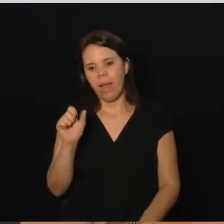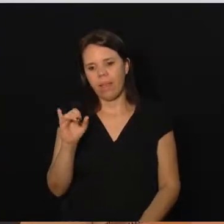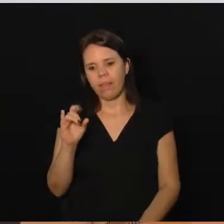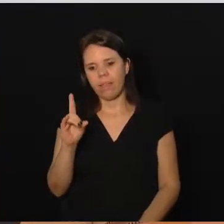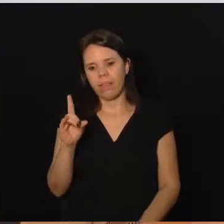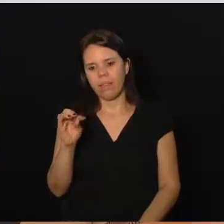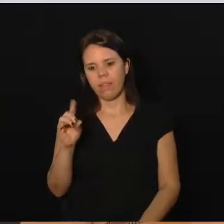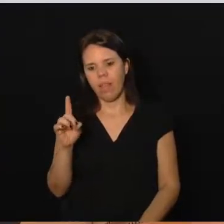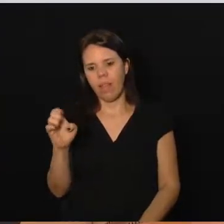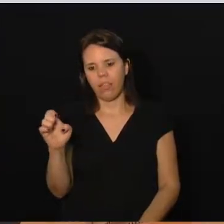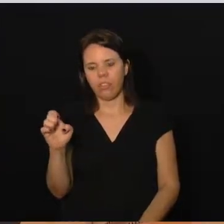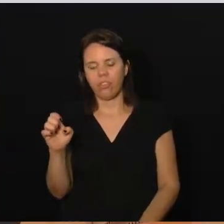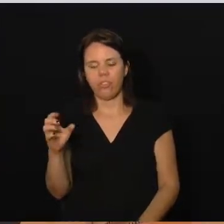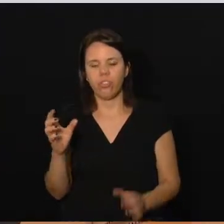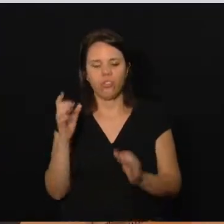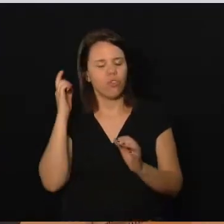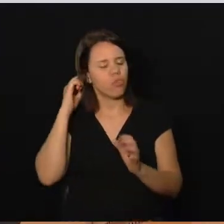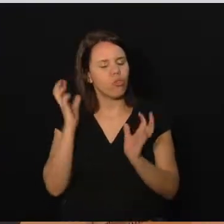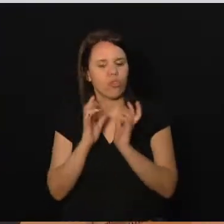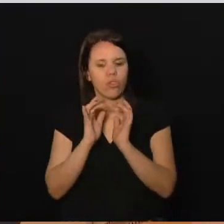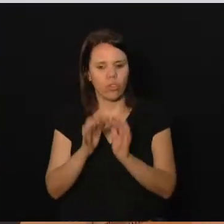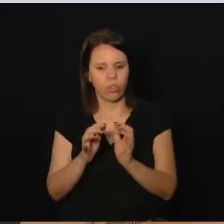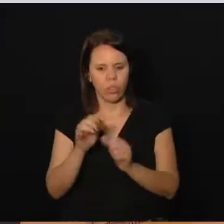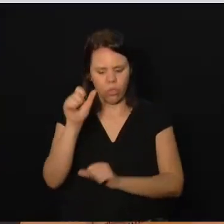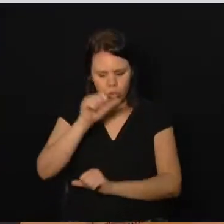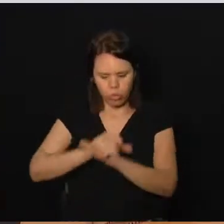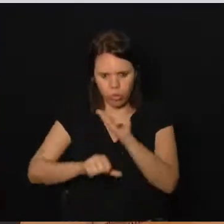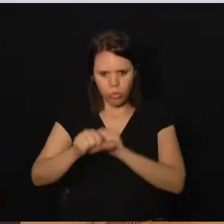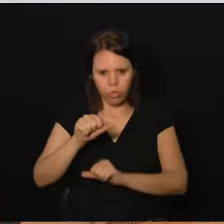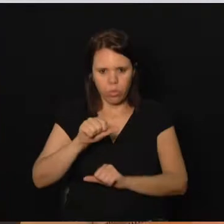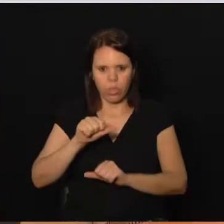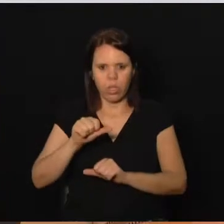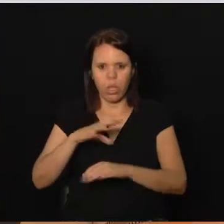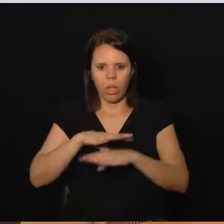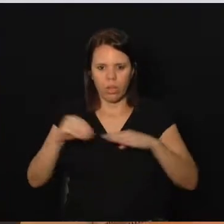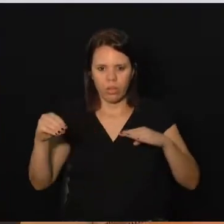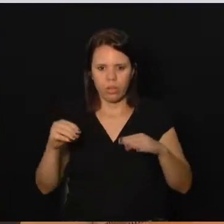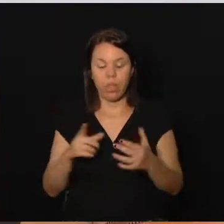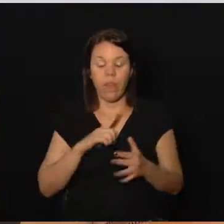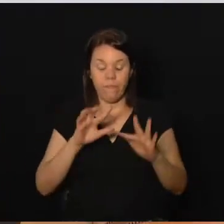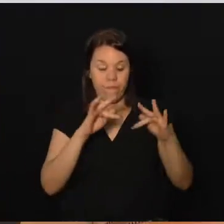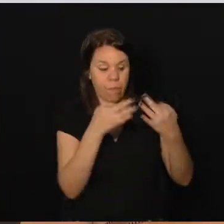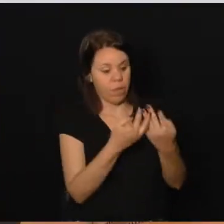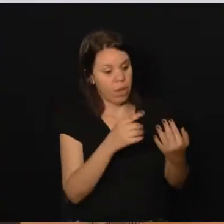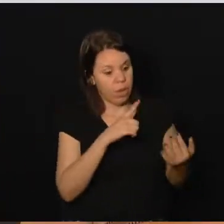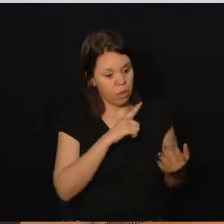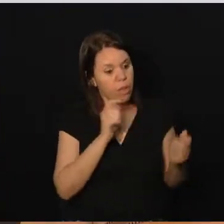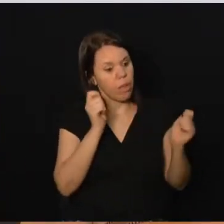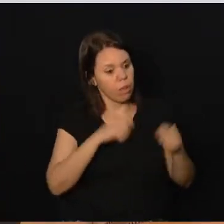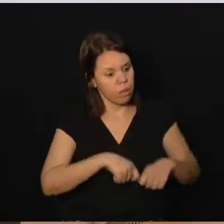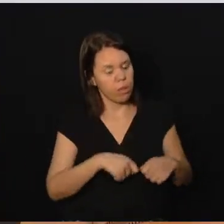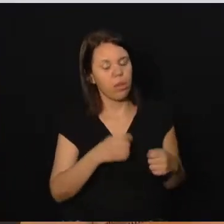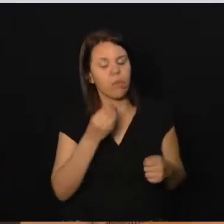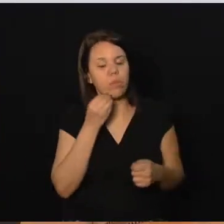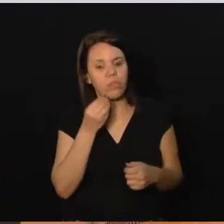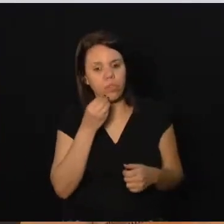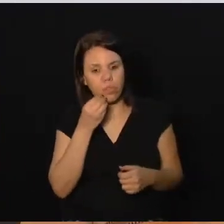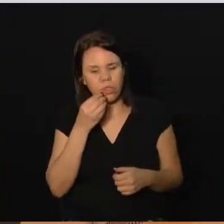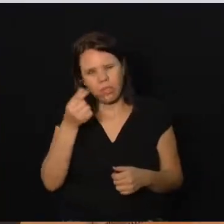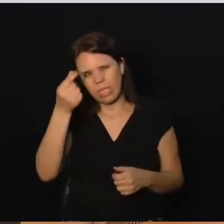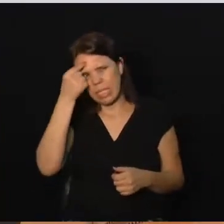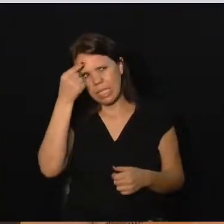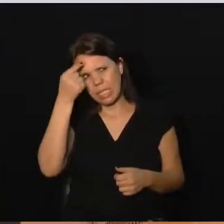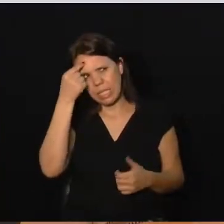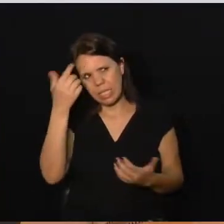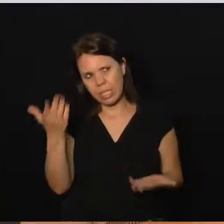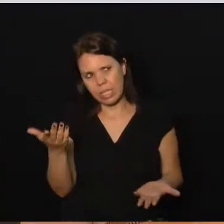família, quando ela incentiva ou até mesmo tem essa oportunidade do dependente se recuperar, precisa ter isso em mente, que